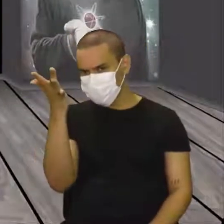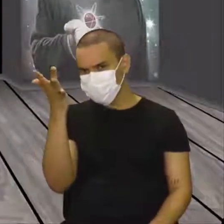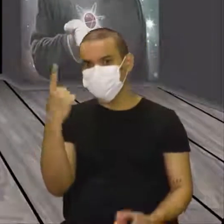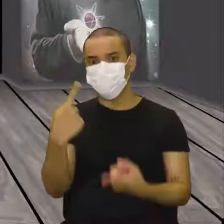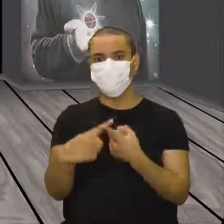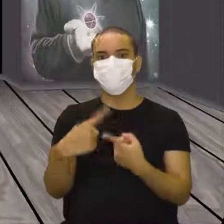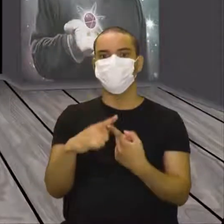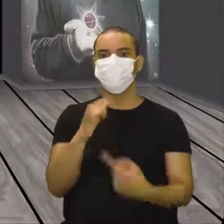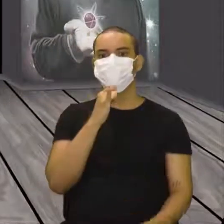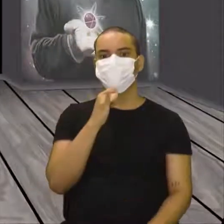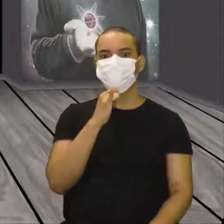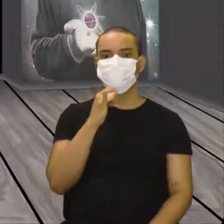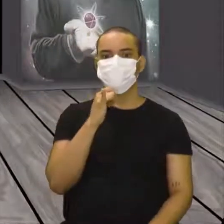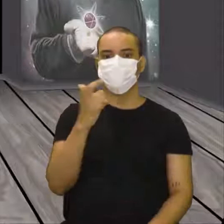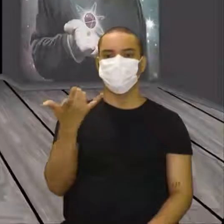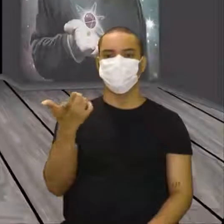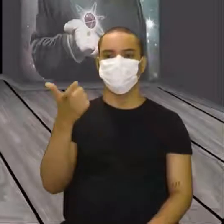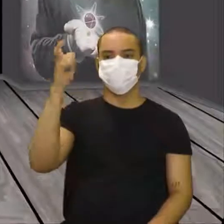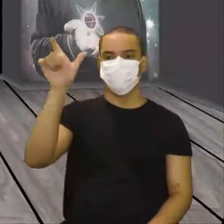exemplo,